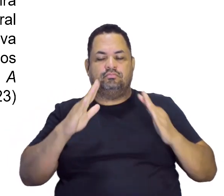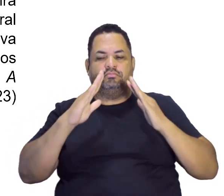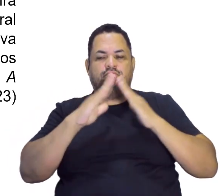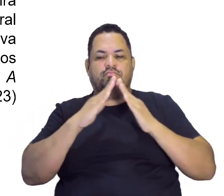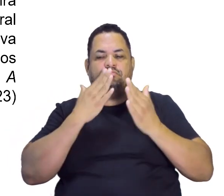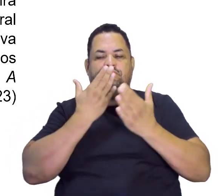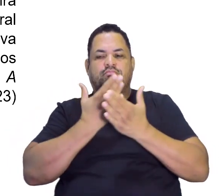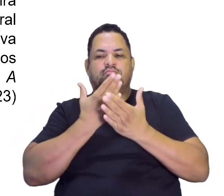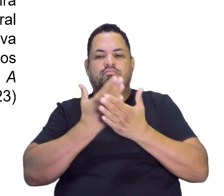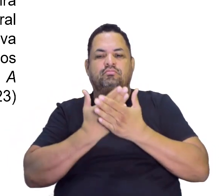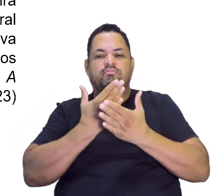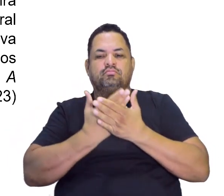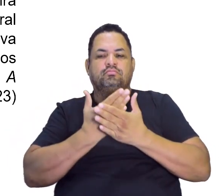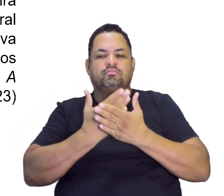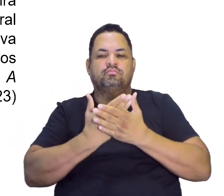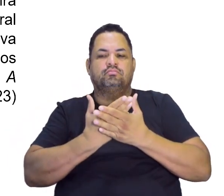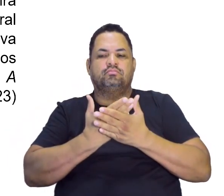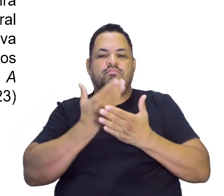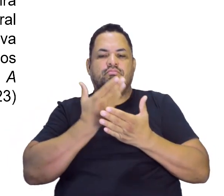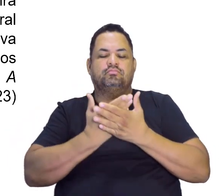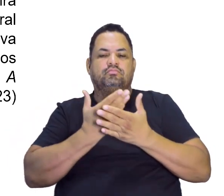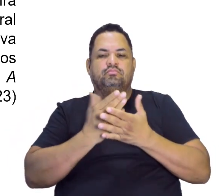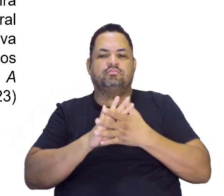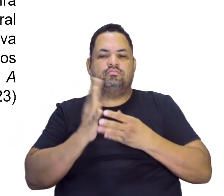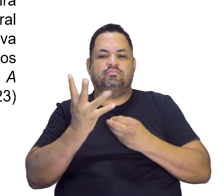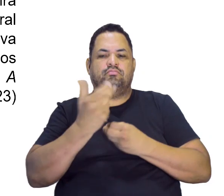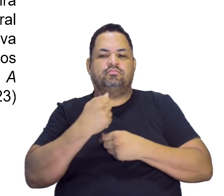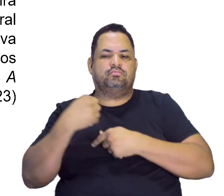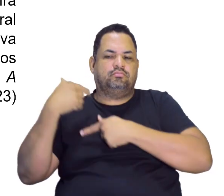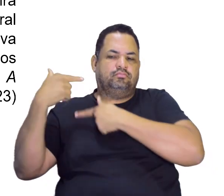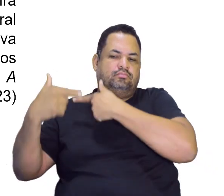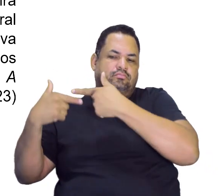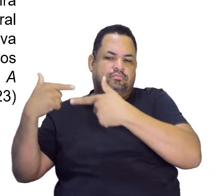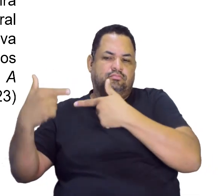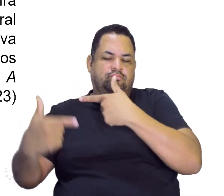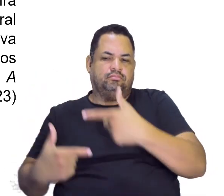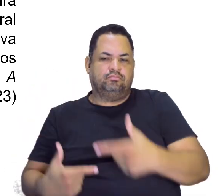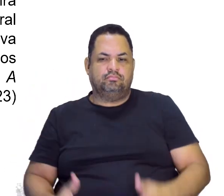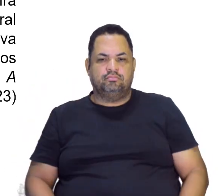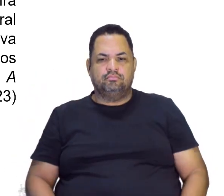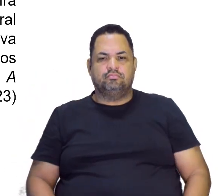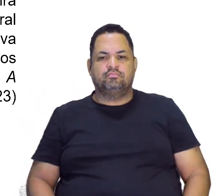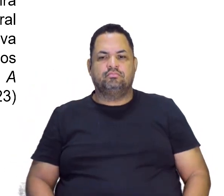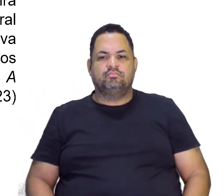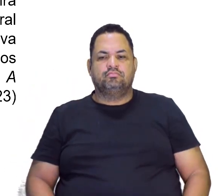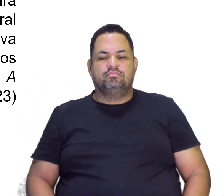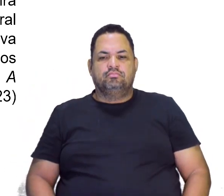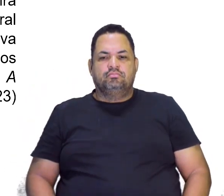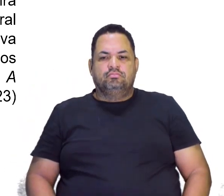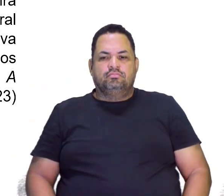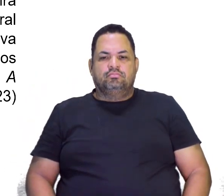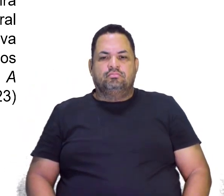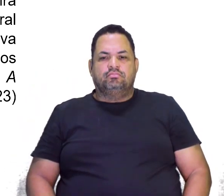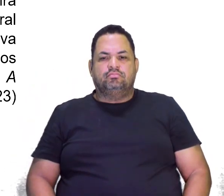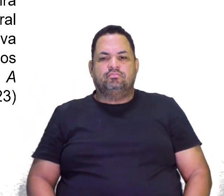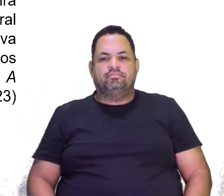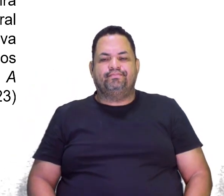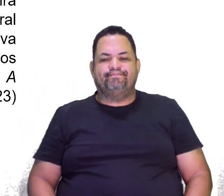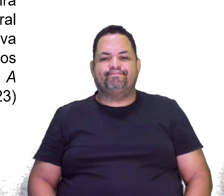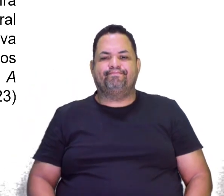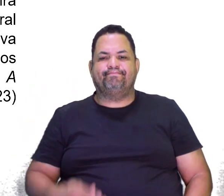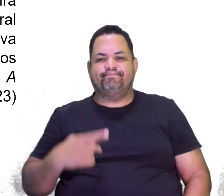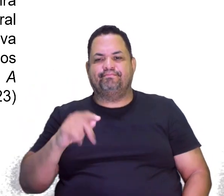eh nas academias né na arte mais tradicional então para fazer a sua